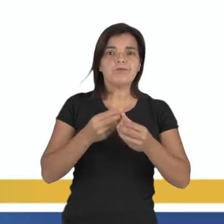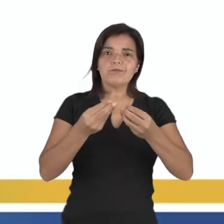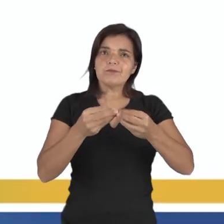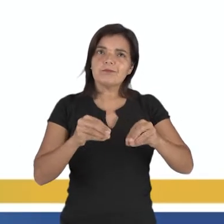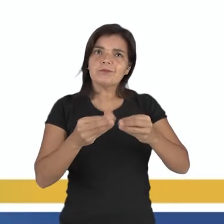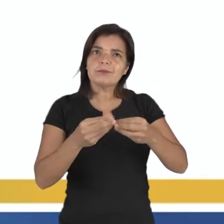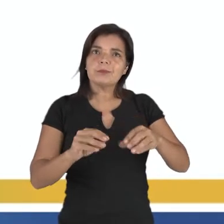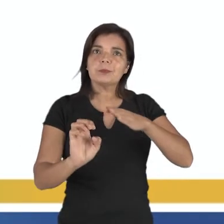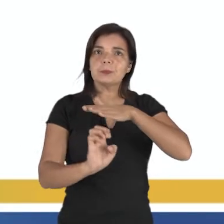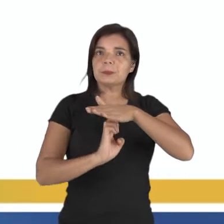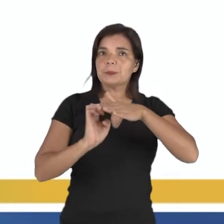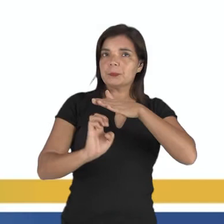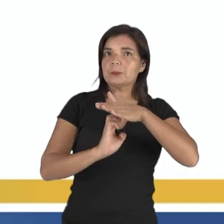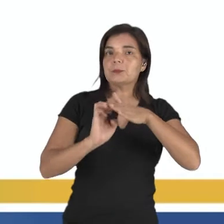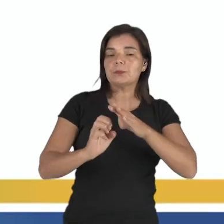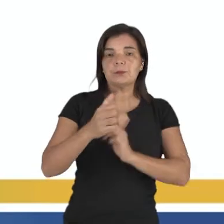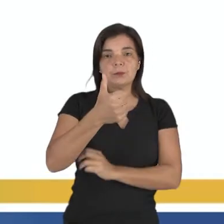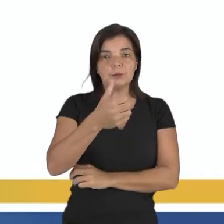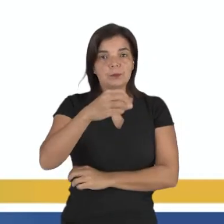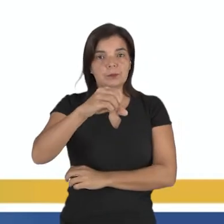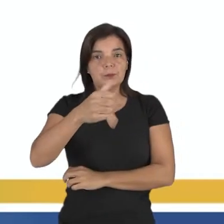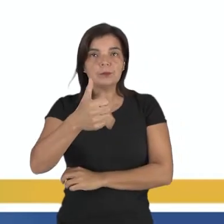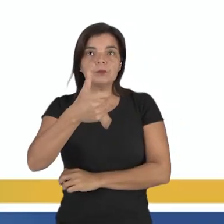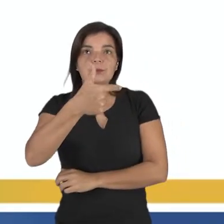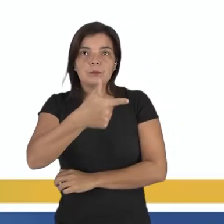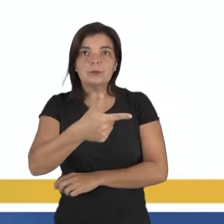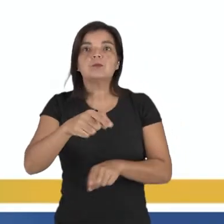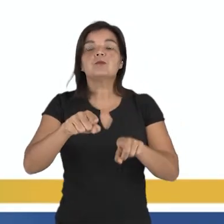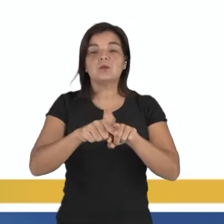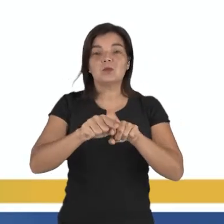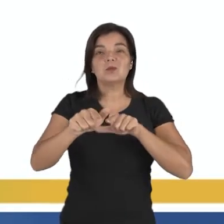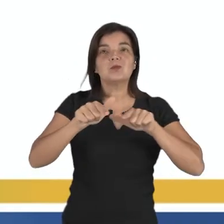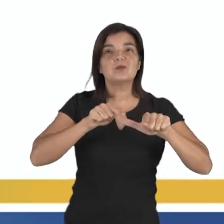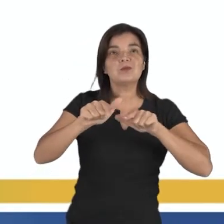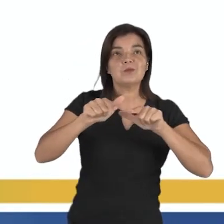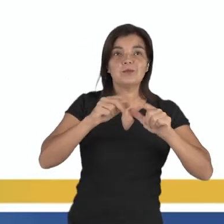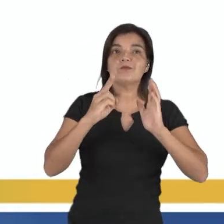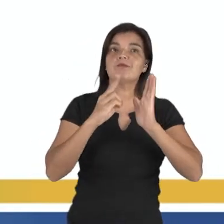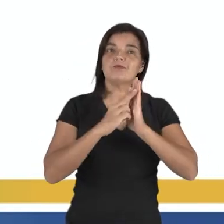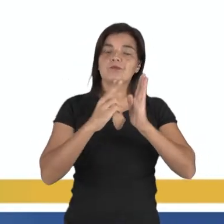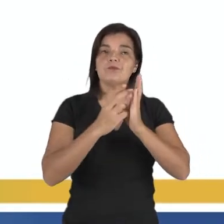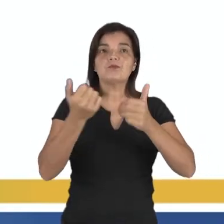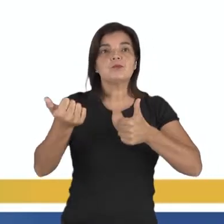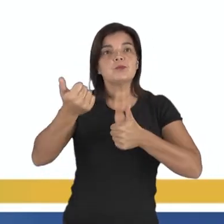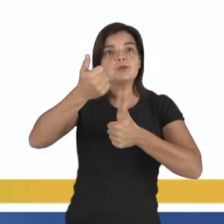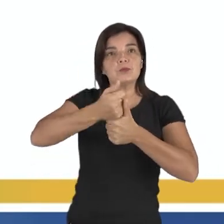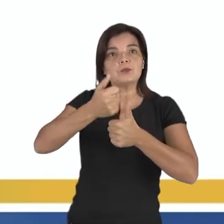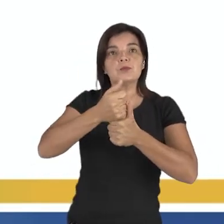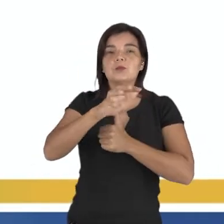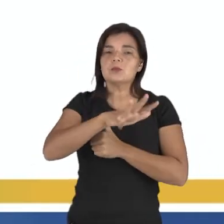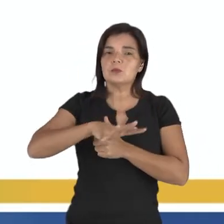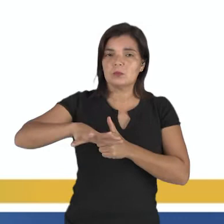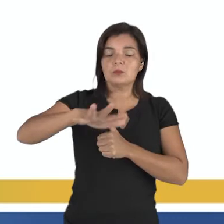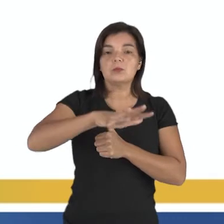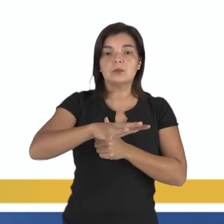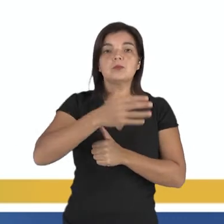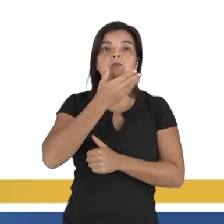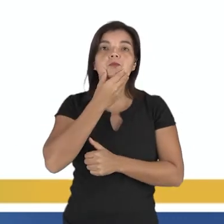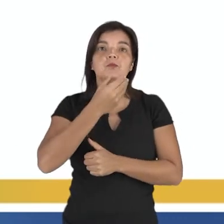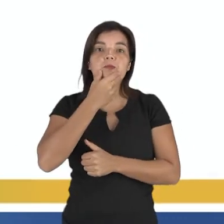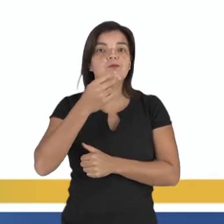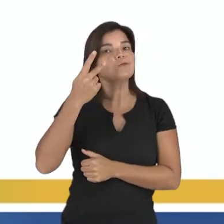crise da empresa extrativista a partir de 1912, a mão de obra indígena substitui em grande parte a de